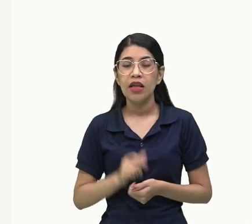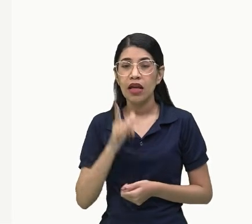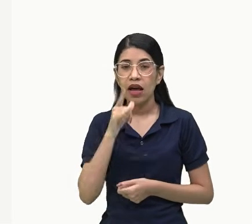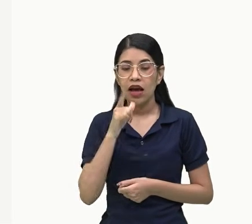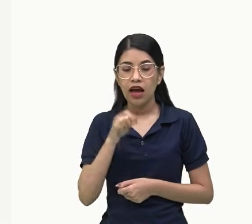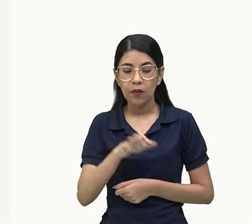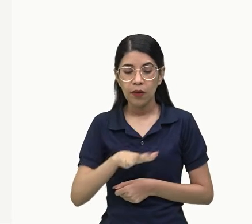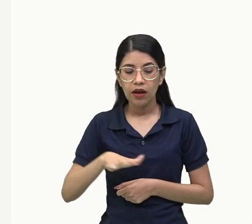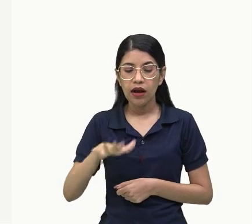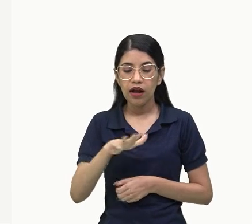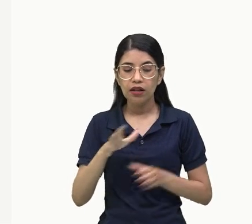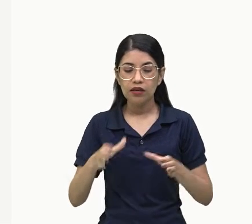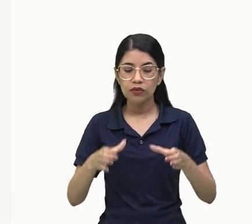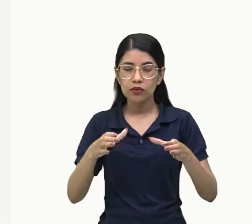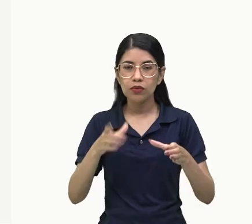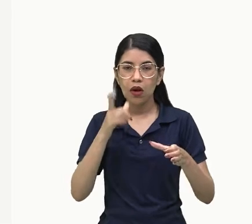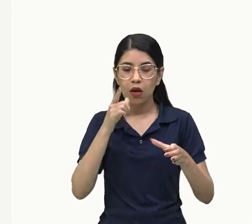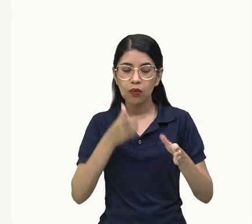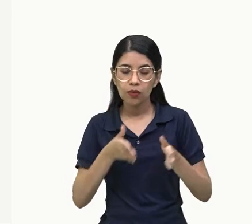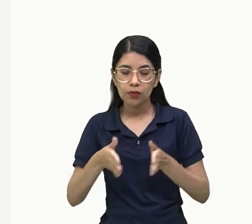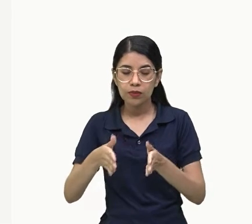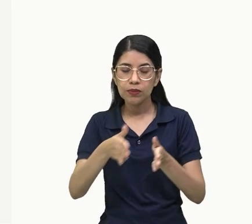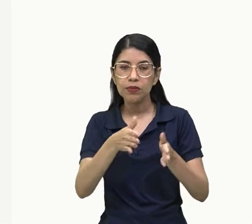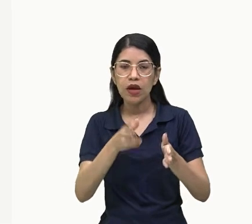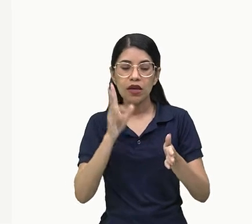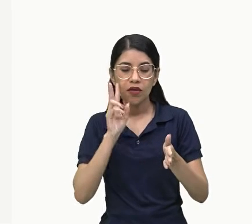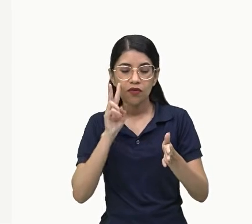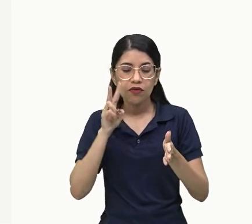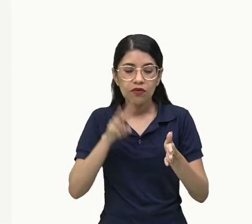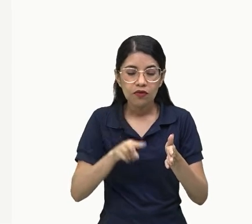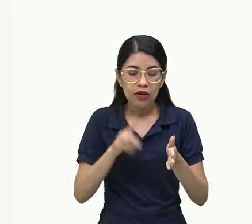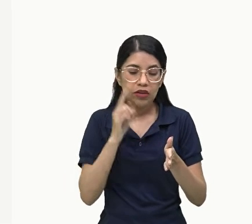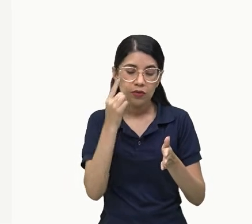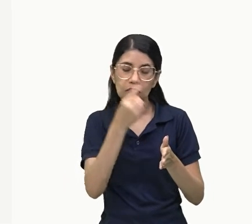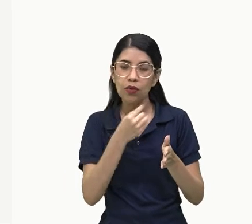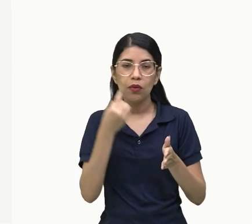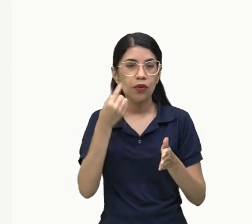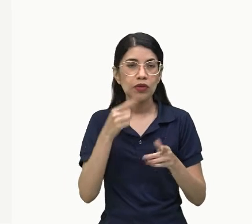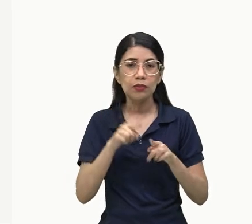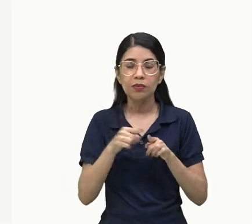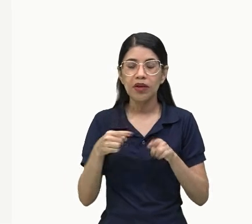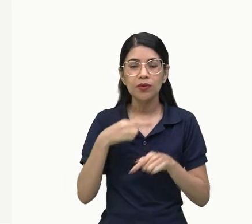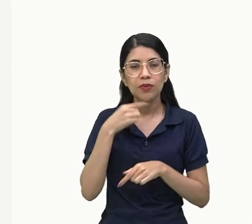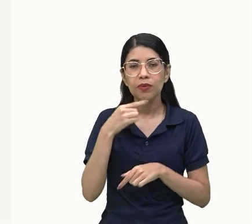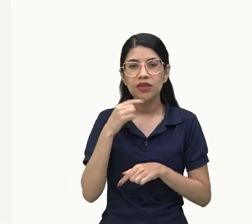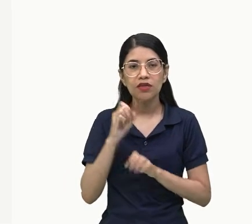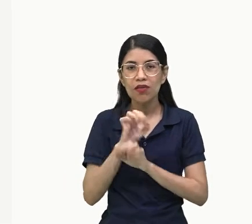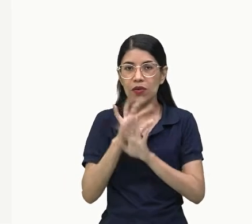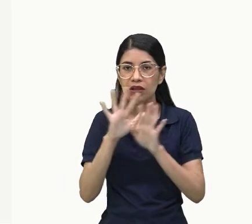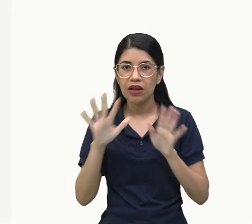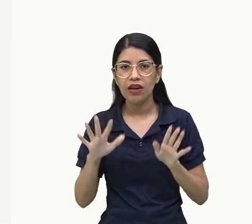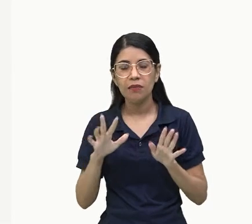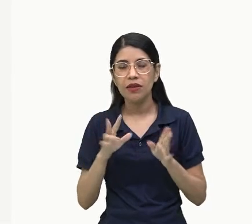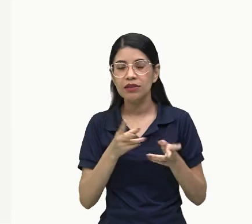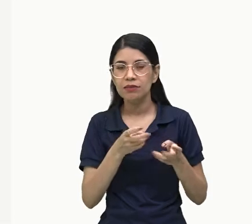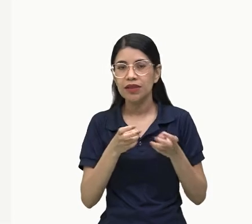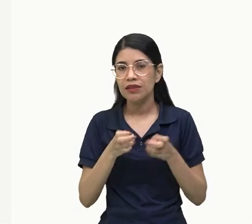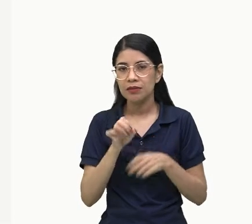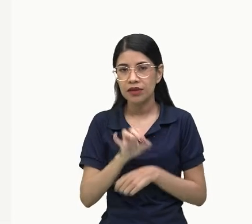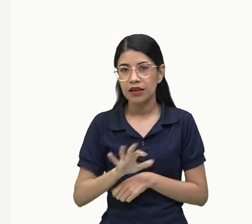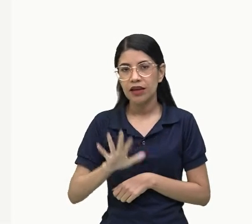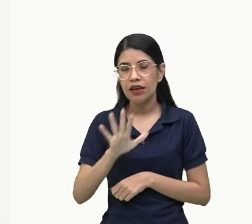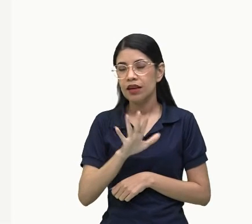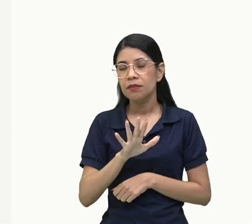da água, por exemplo, de um lago que não esteja com águas límpidas, né? Ou que as águas estejam